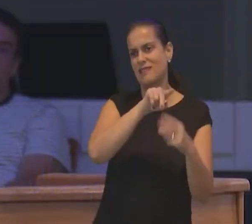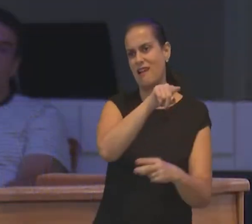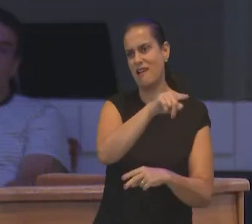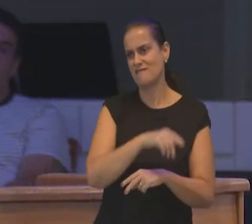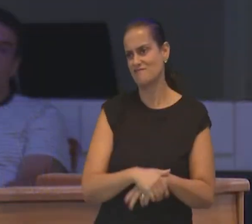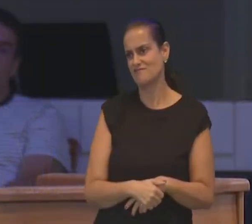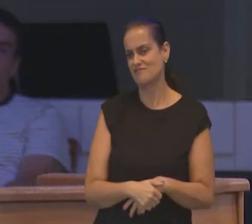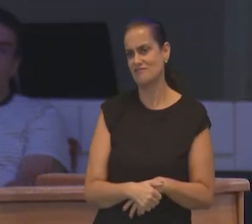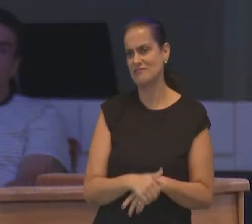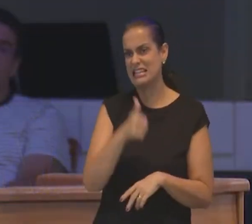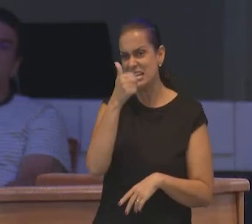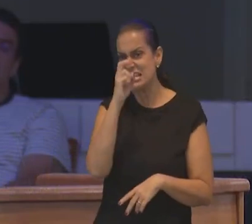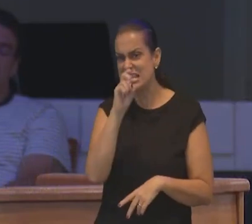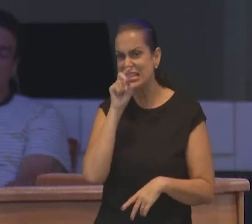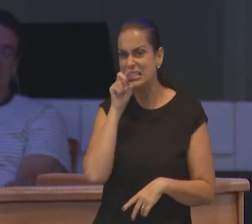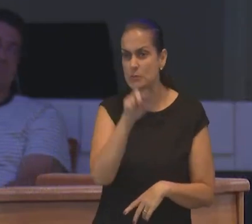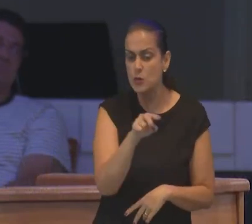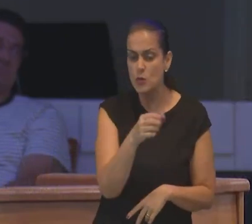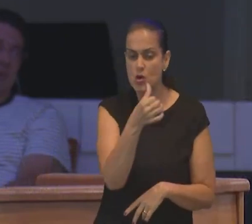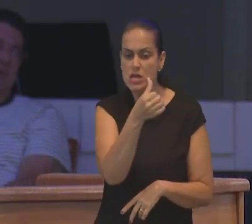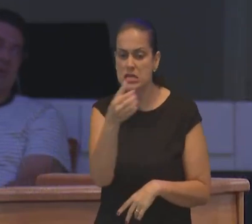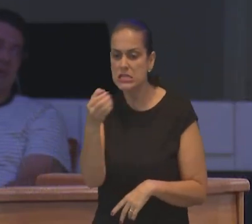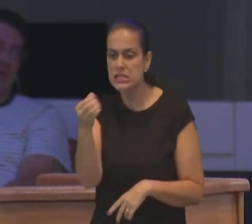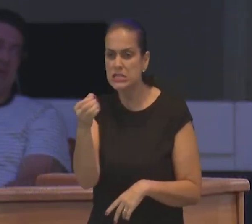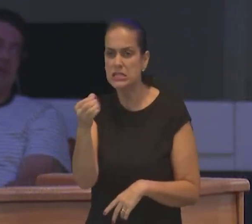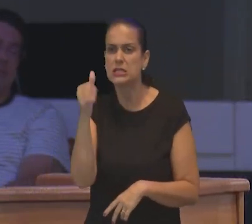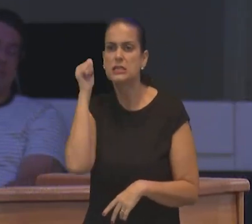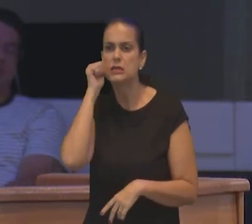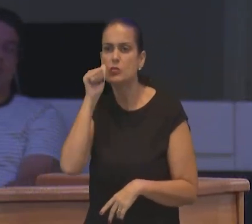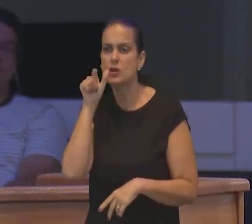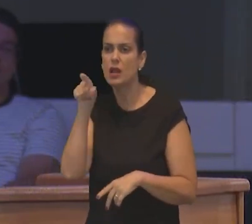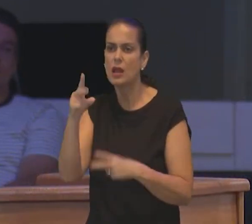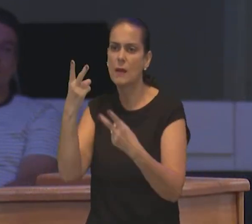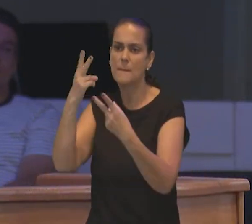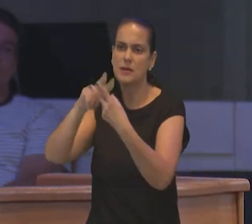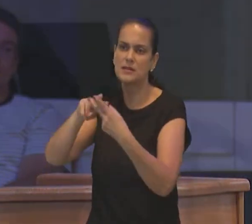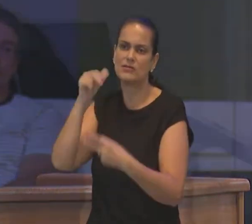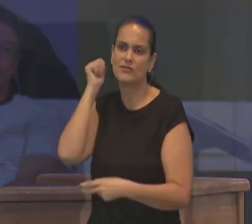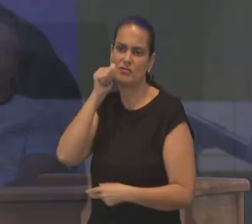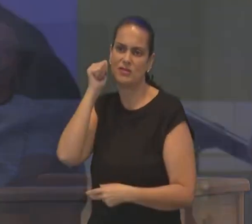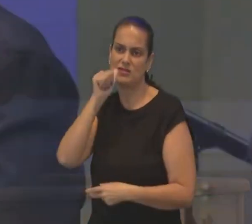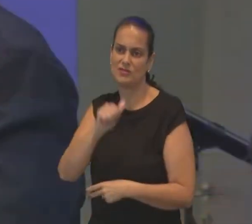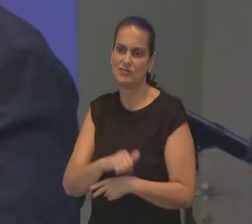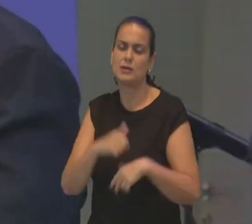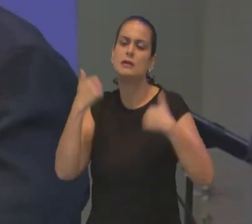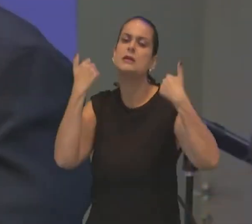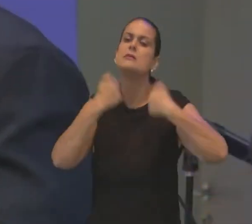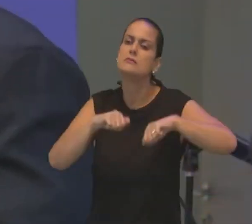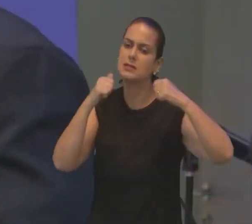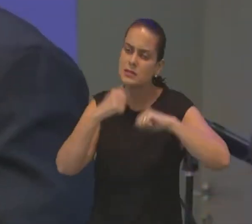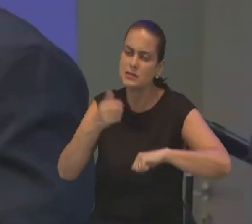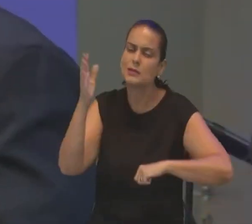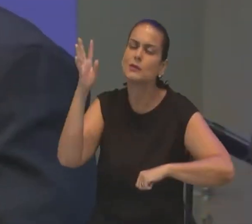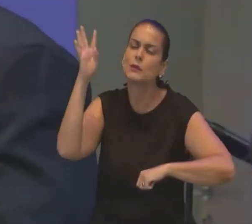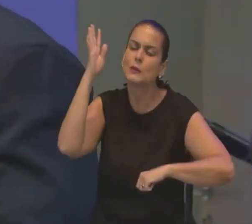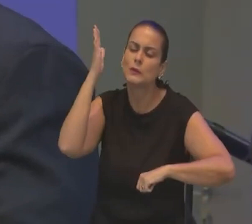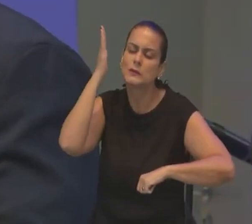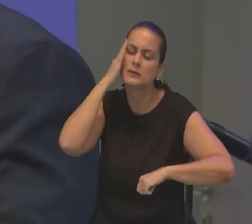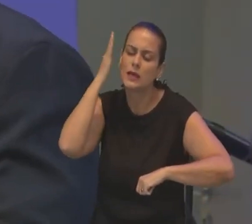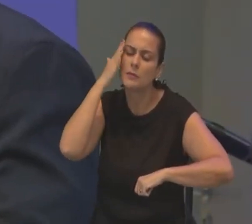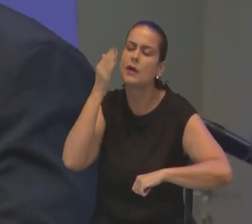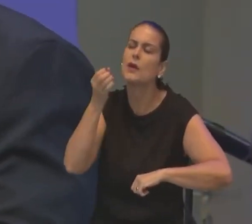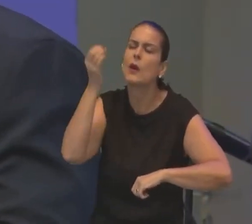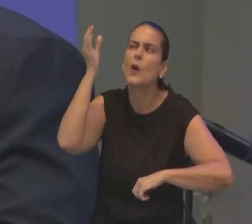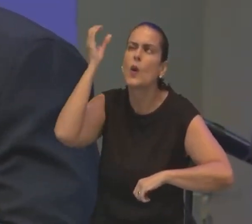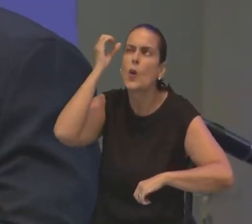mil, 600 mulheres ali na Colmeia, meus irmãos, precisando ouvir do Evangelho.